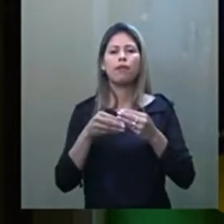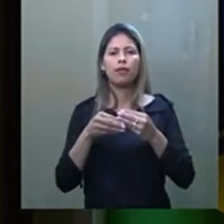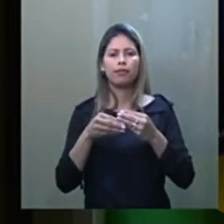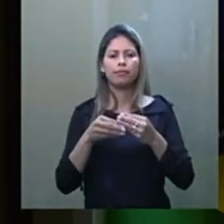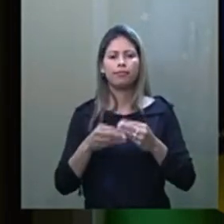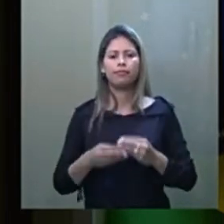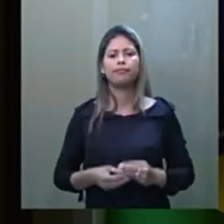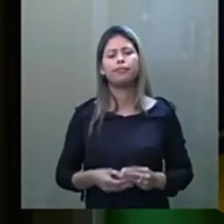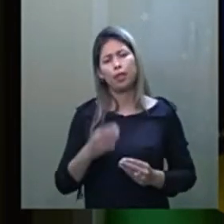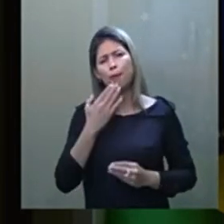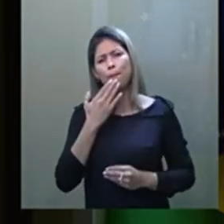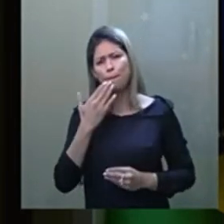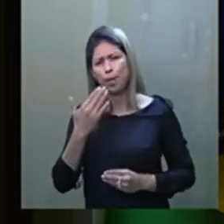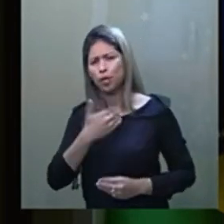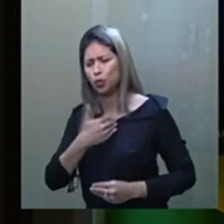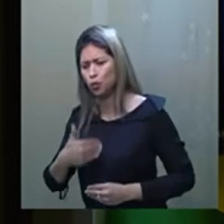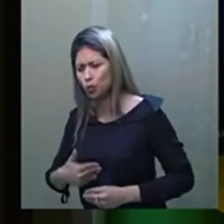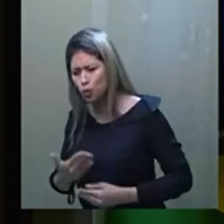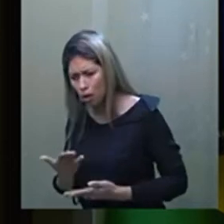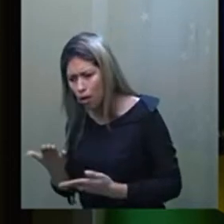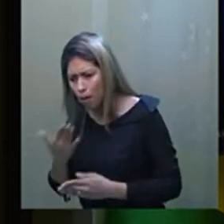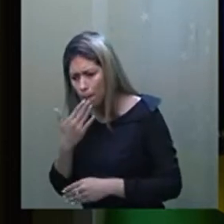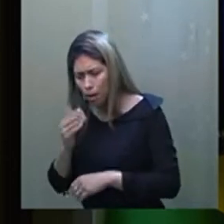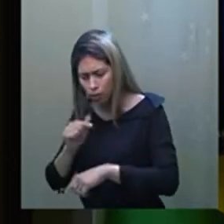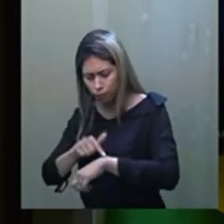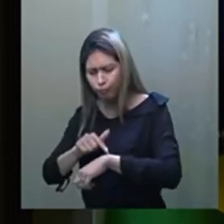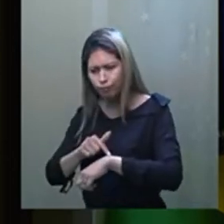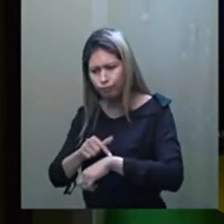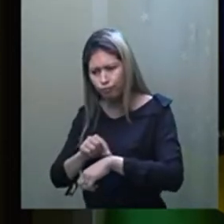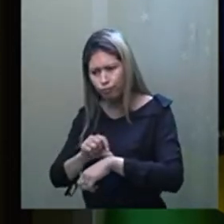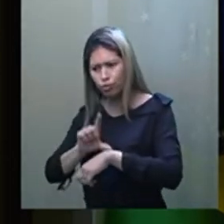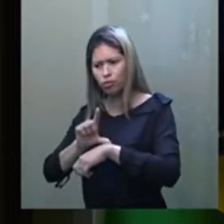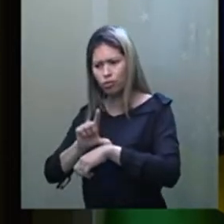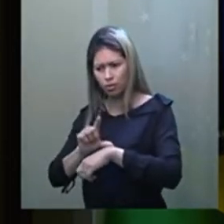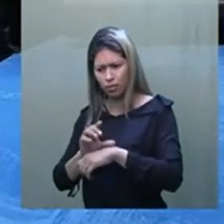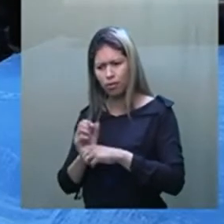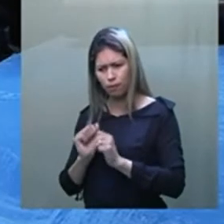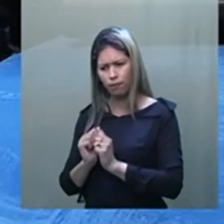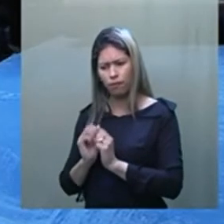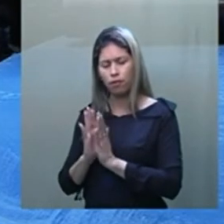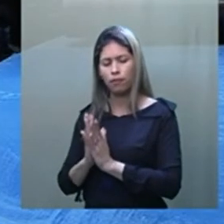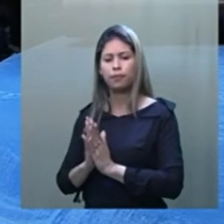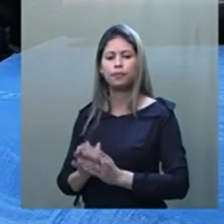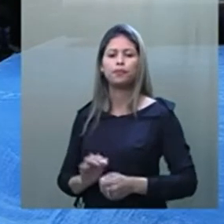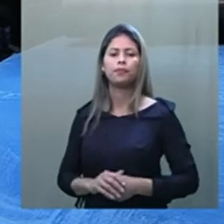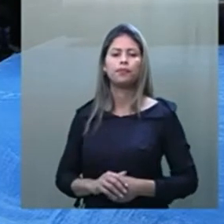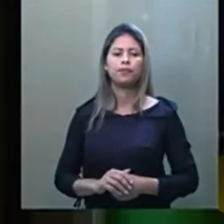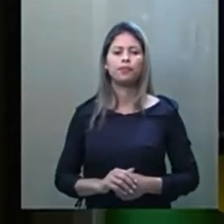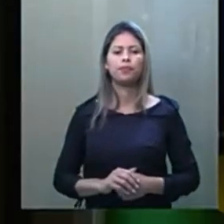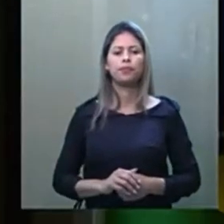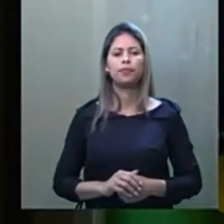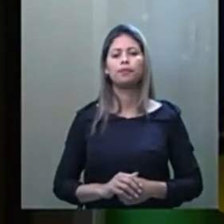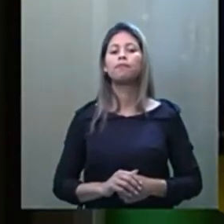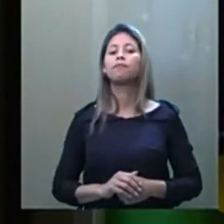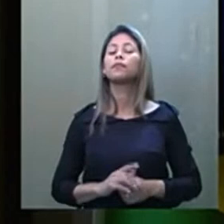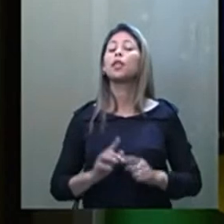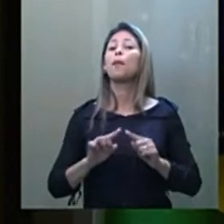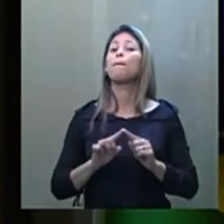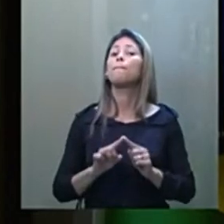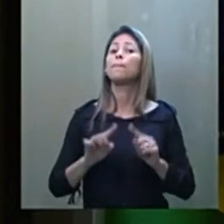Peço um pouco mais de tempo, senhor presidente, para caminhar aqui para o final. Perfeitamente. Mas eu sou